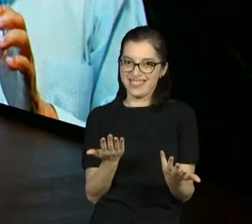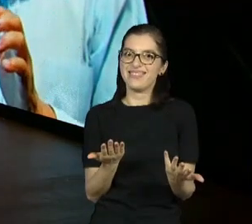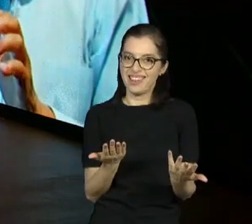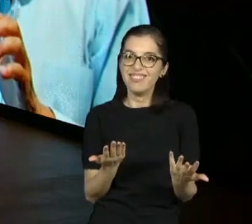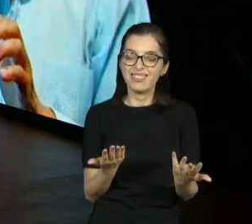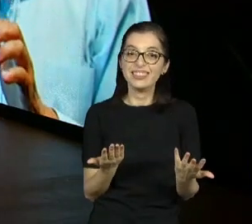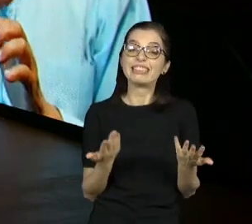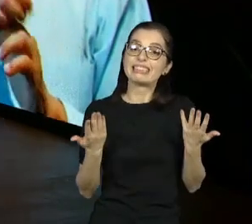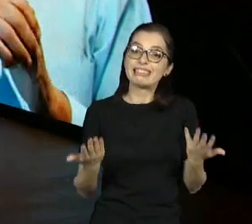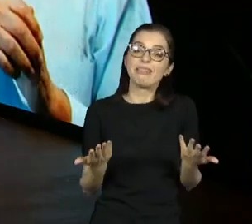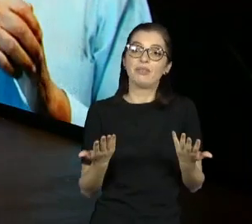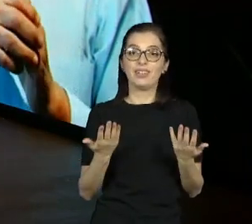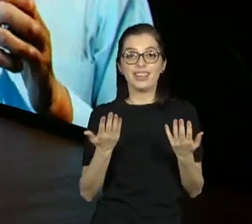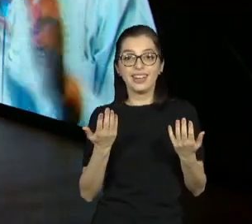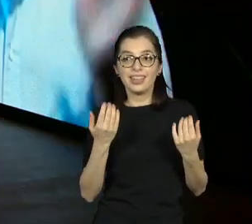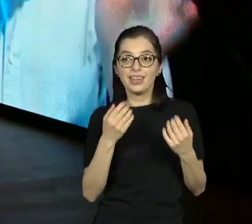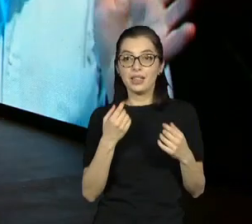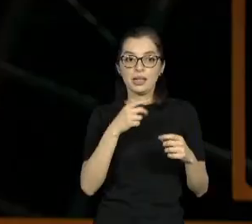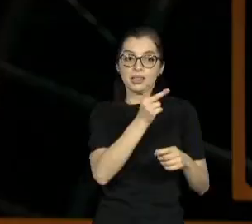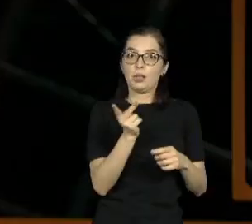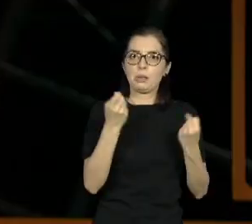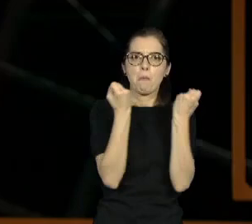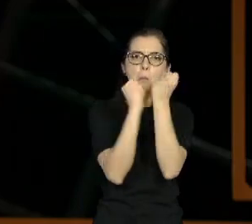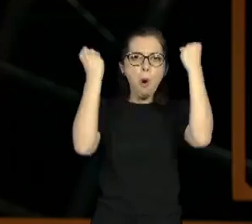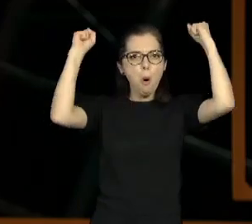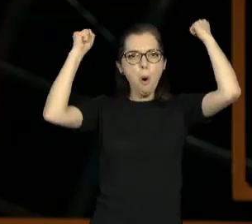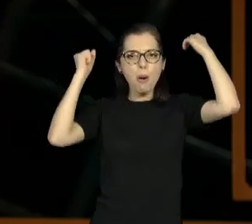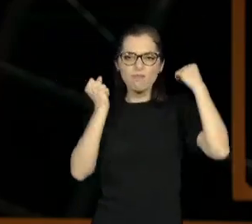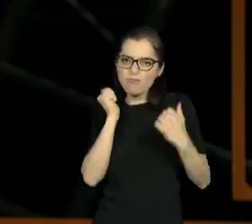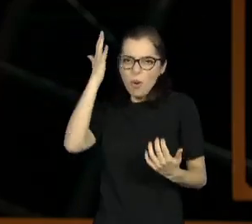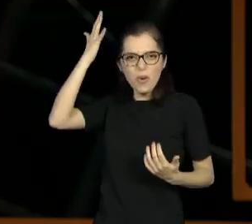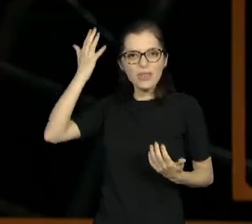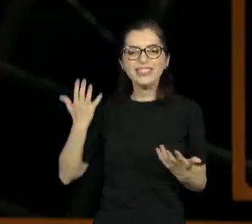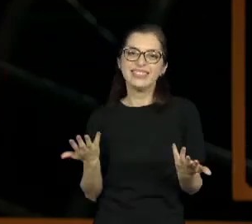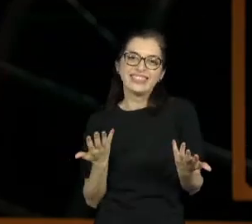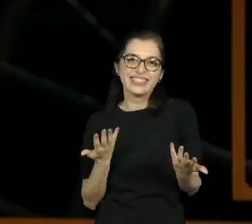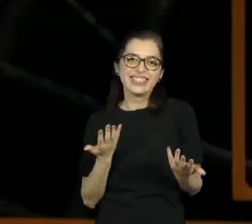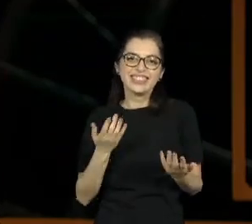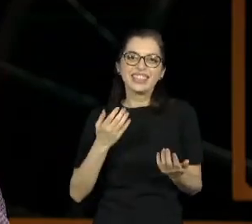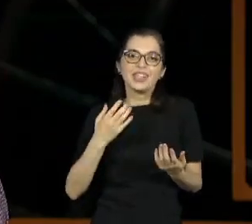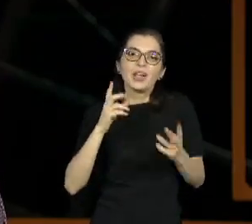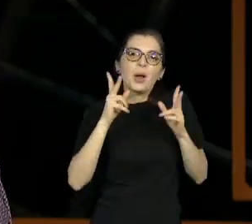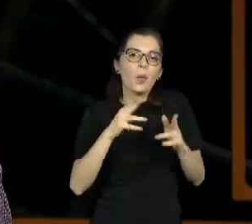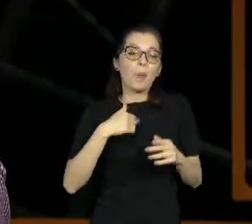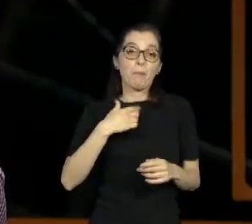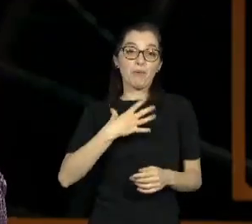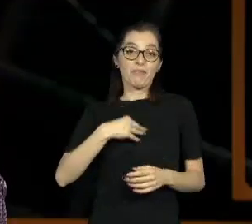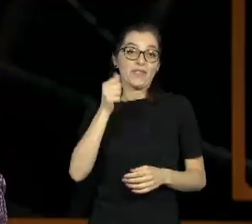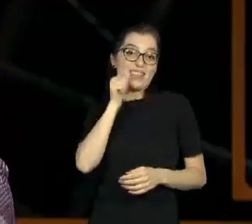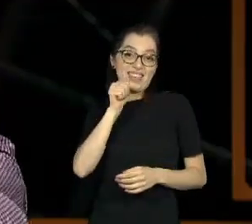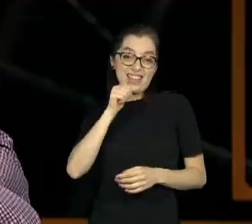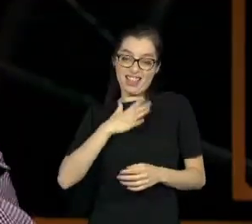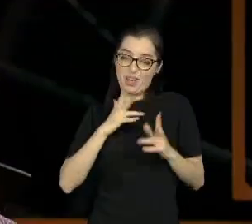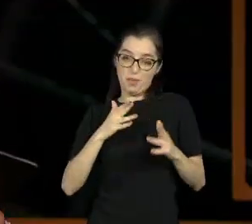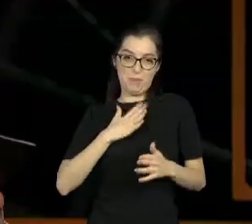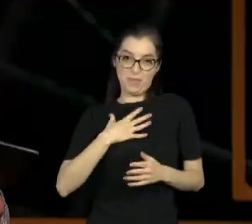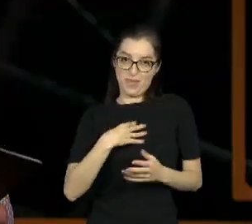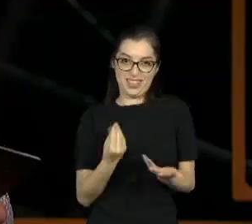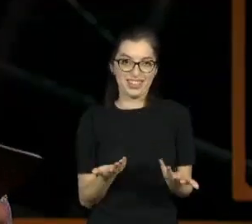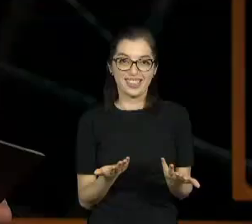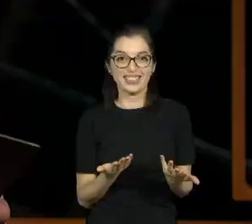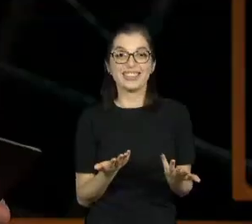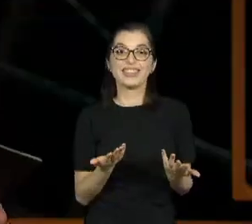tempestiva às vezes, baseado na minha filha. Eu não inventei nada. Até uma vez, a Mônica